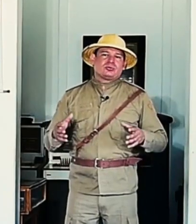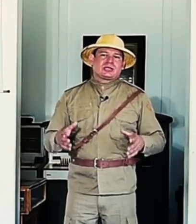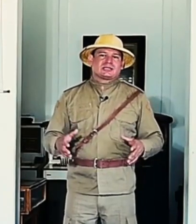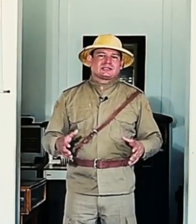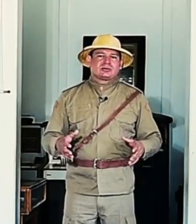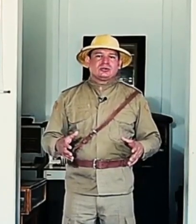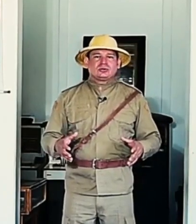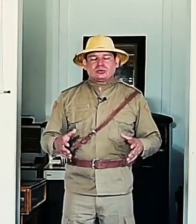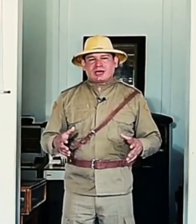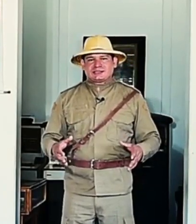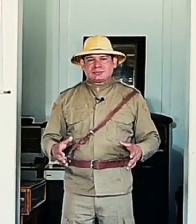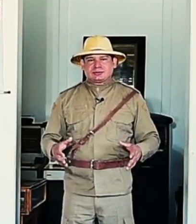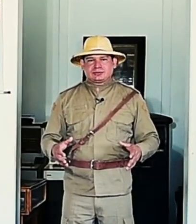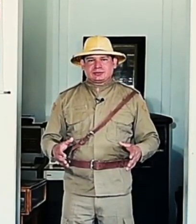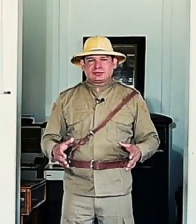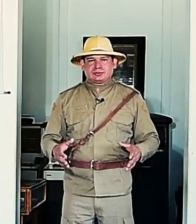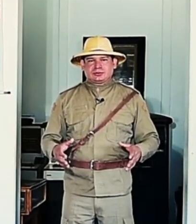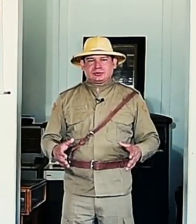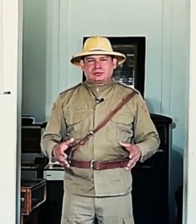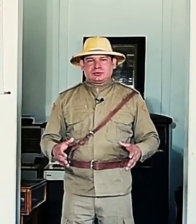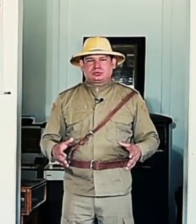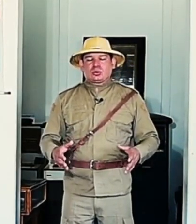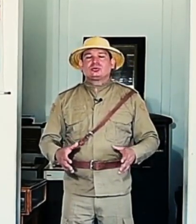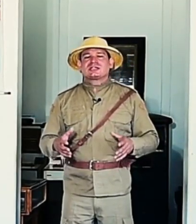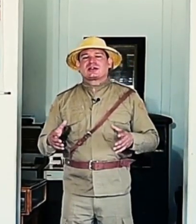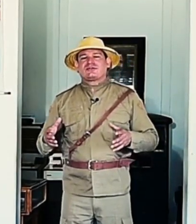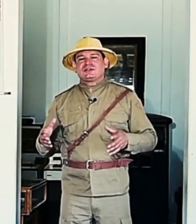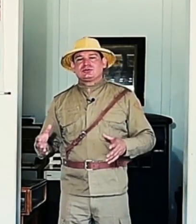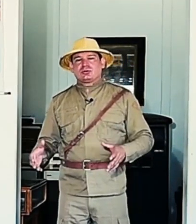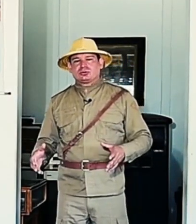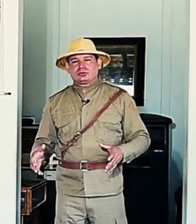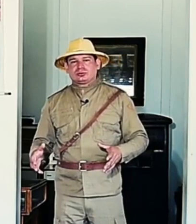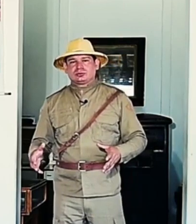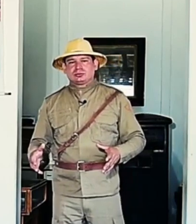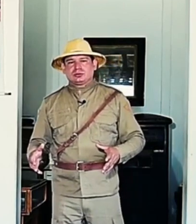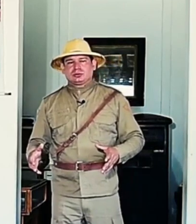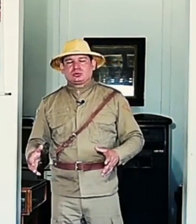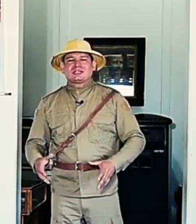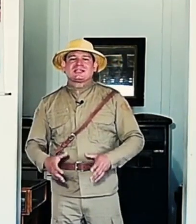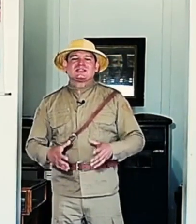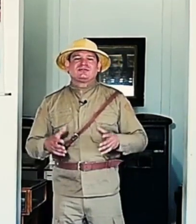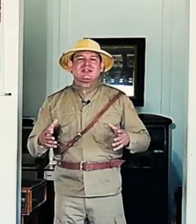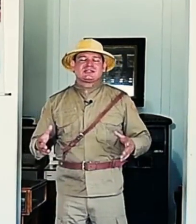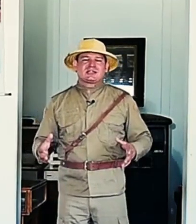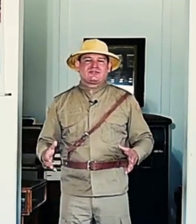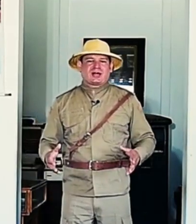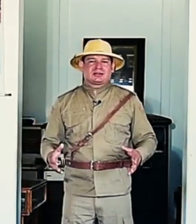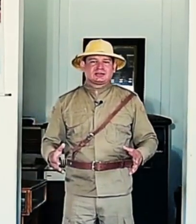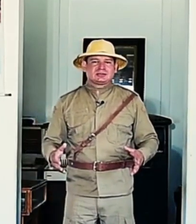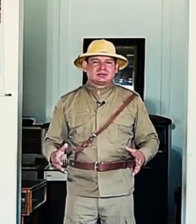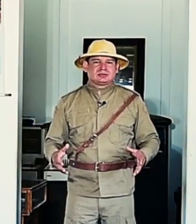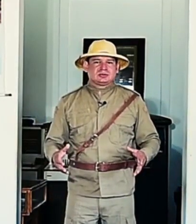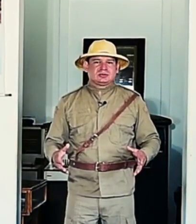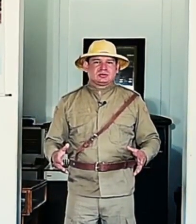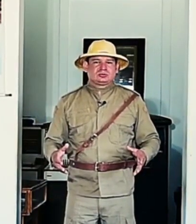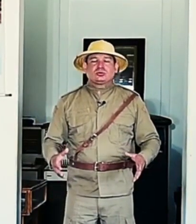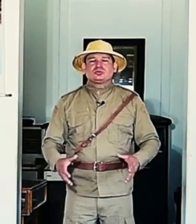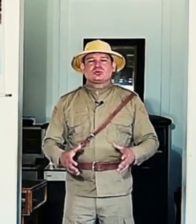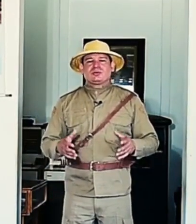de 50, nós temos um novo surto migratório para a região. É descoberto ouro e diamante no